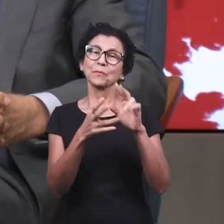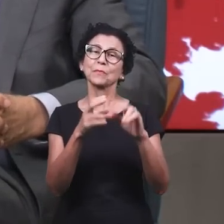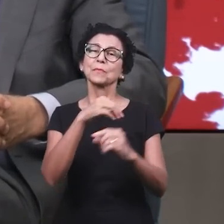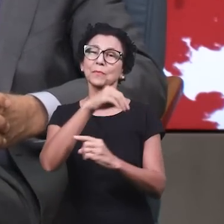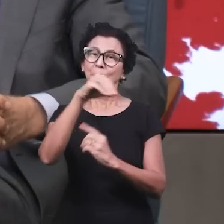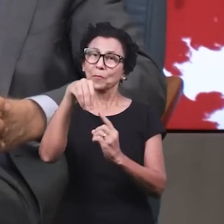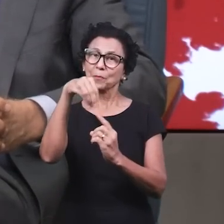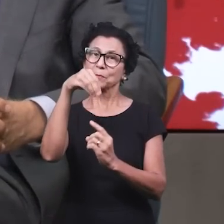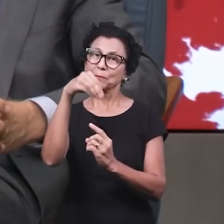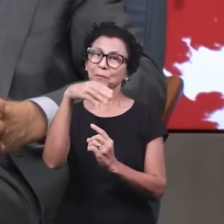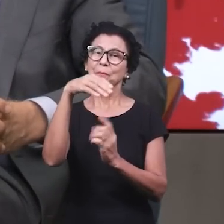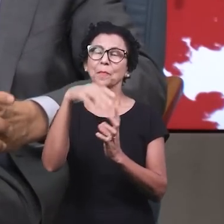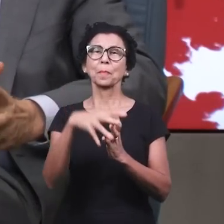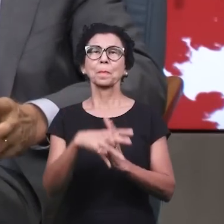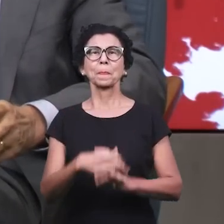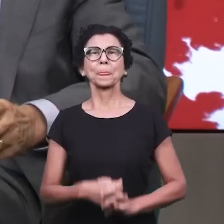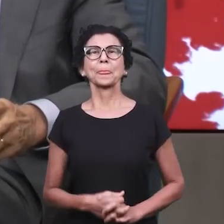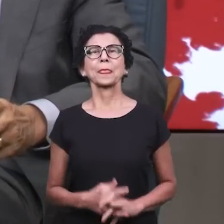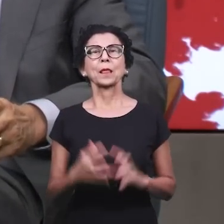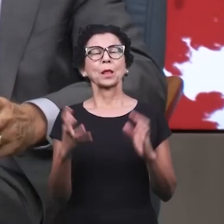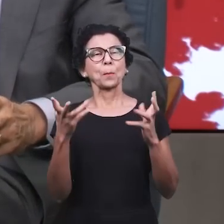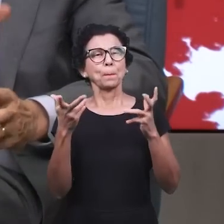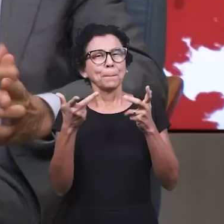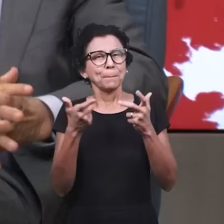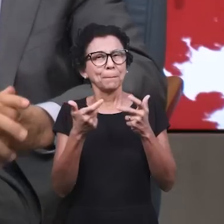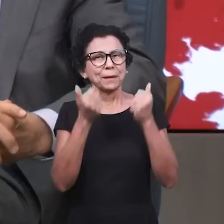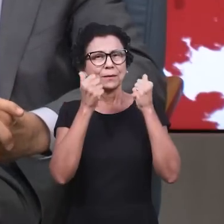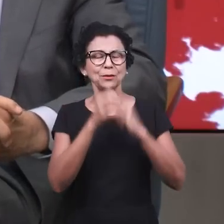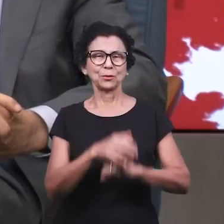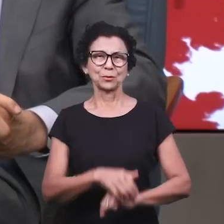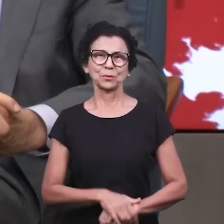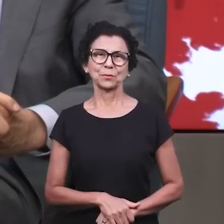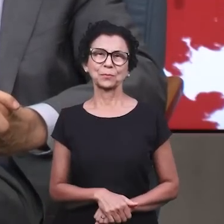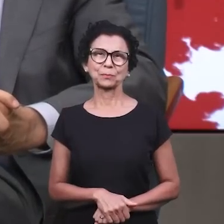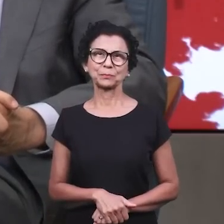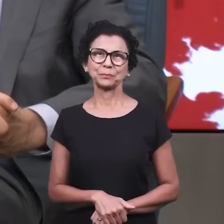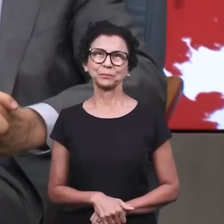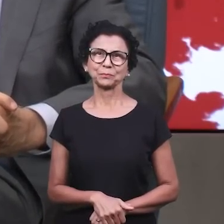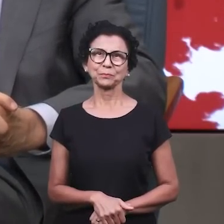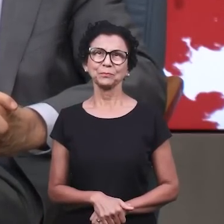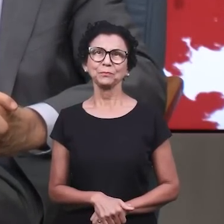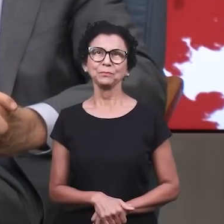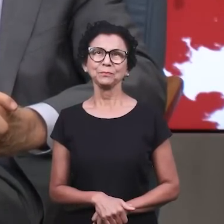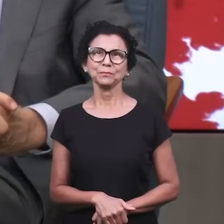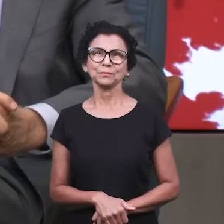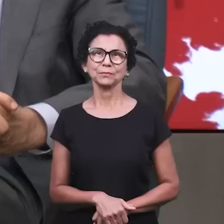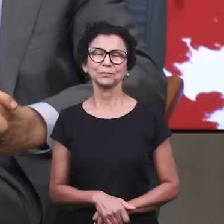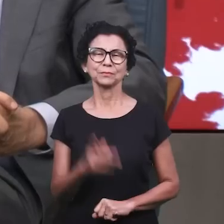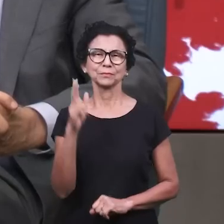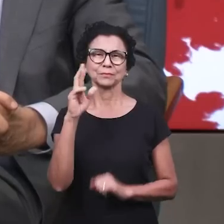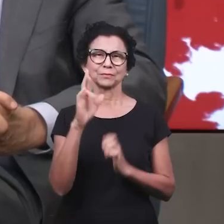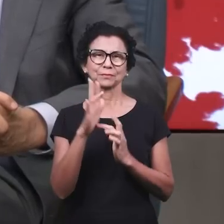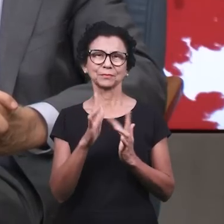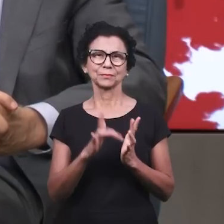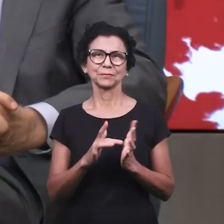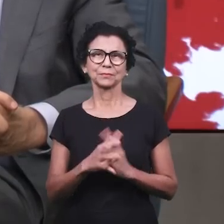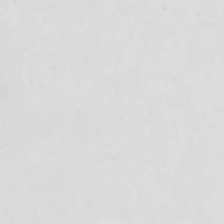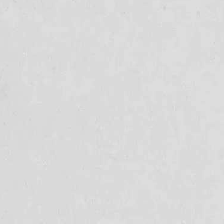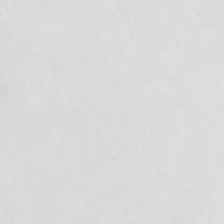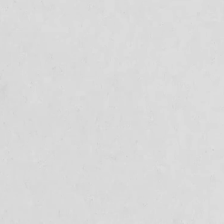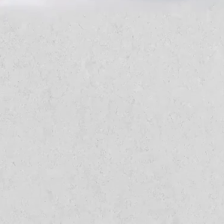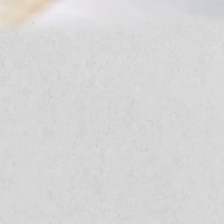um recurso da graça e um maravilhoso recurso da graça. A paz do Senhor.